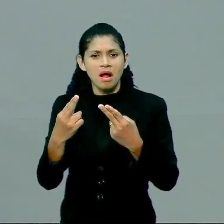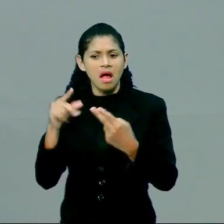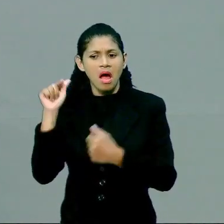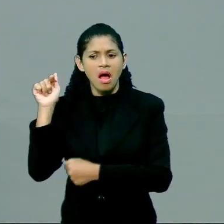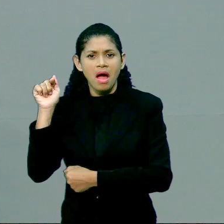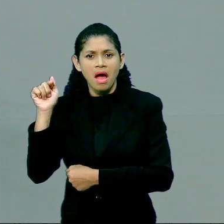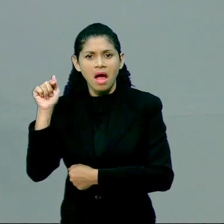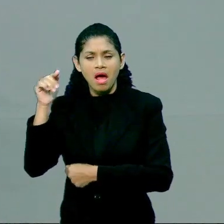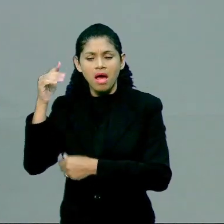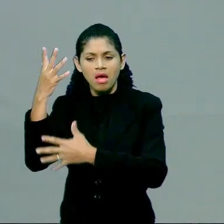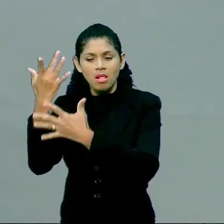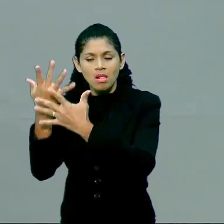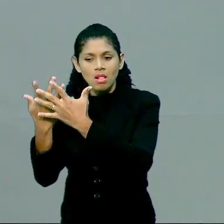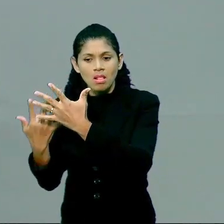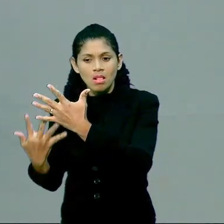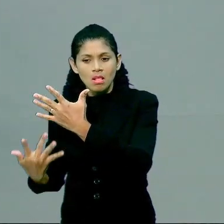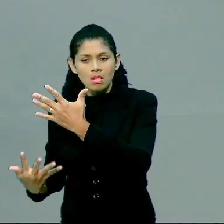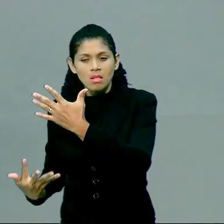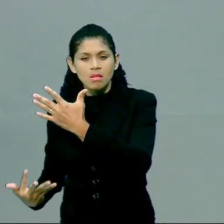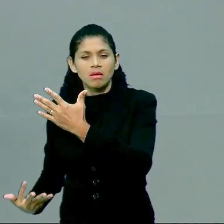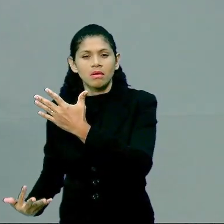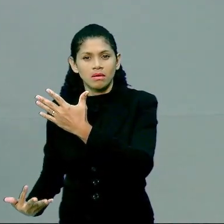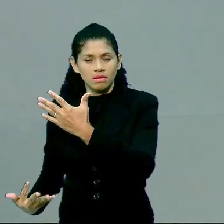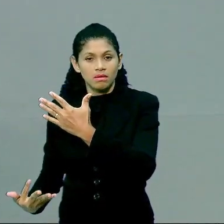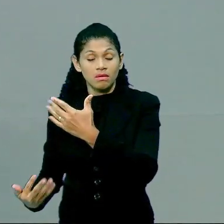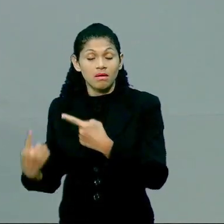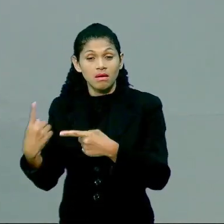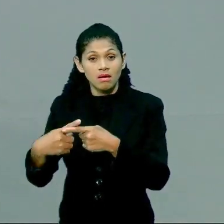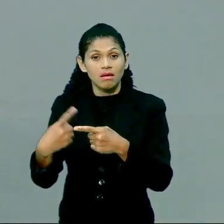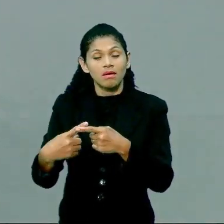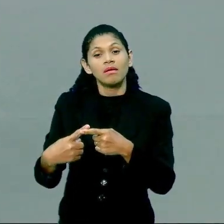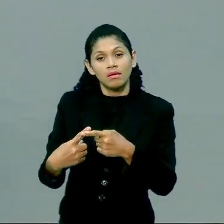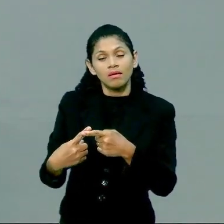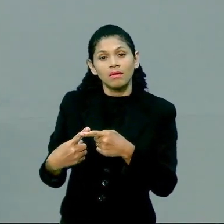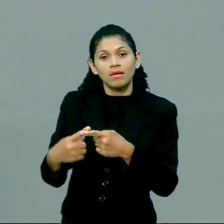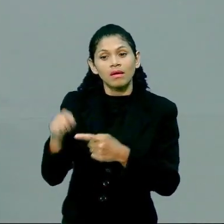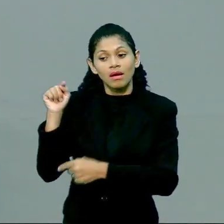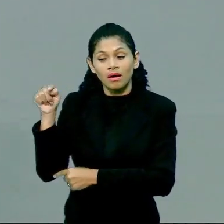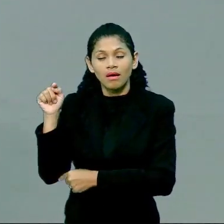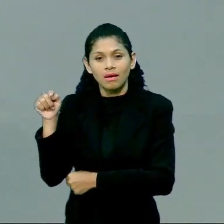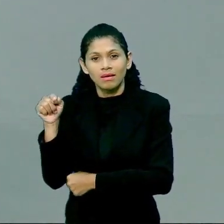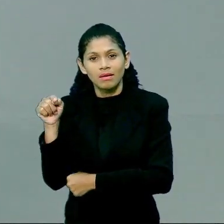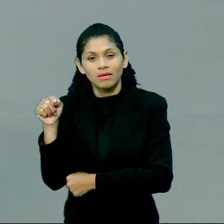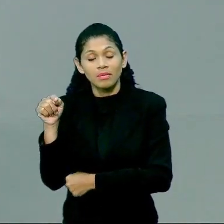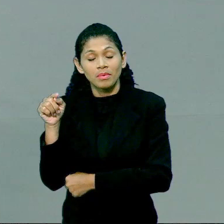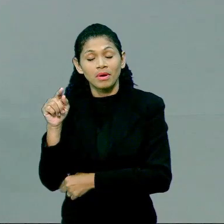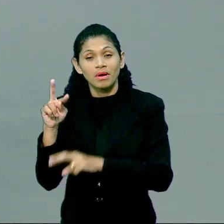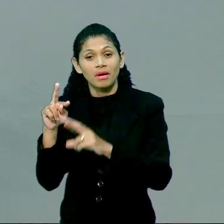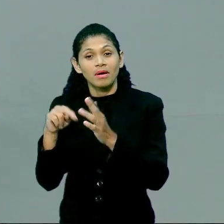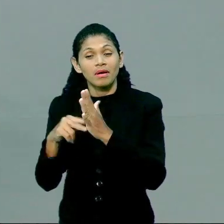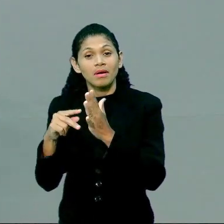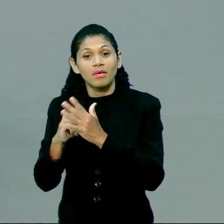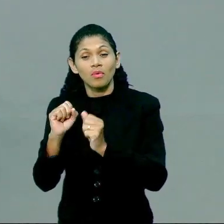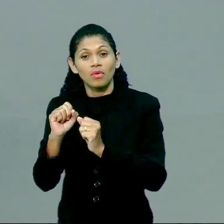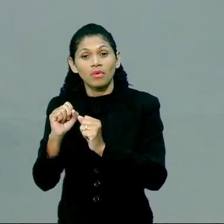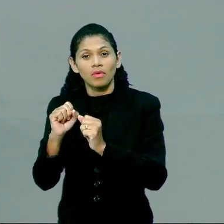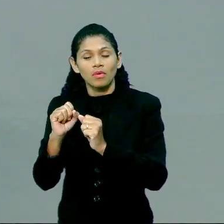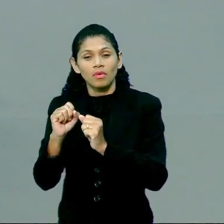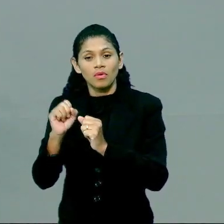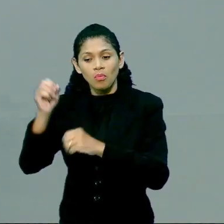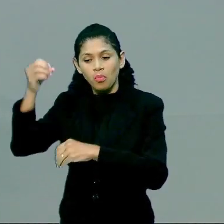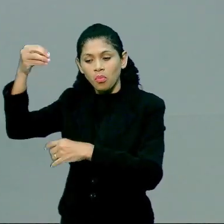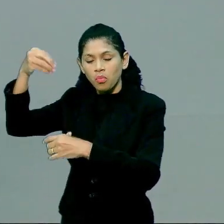escorrido porque o macarrão né ele sai ali todo inchadão ali quando a gente tira ele do fogão aí vocês correm ele fica fininho né